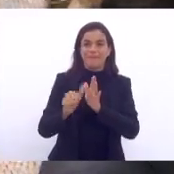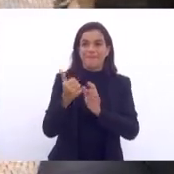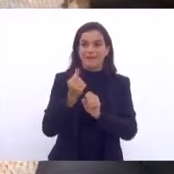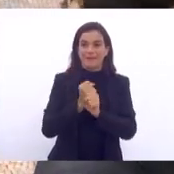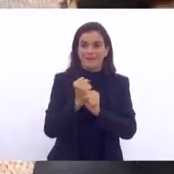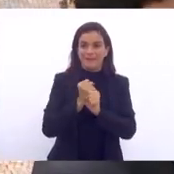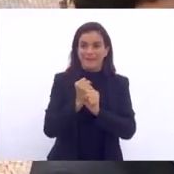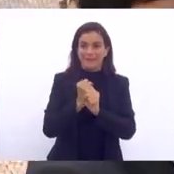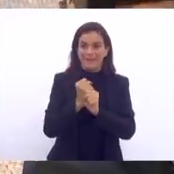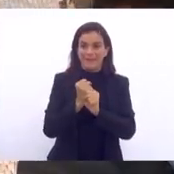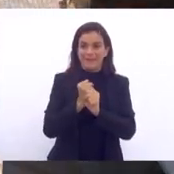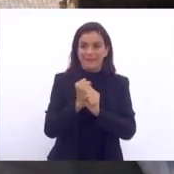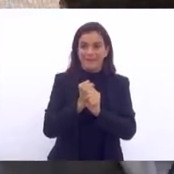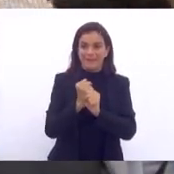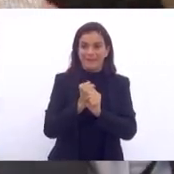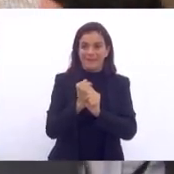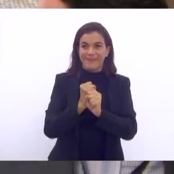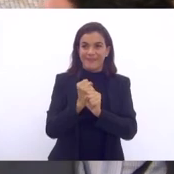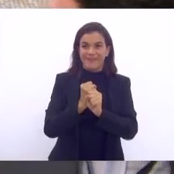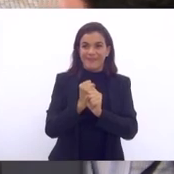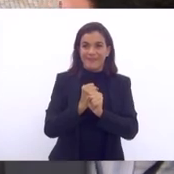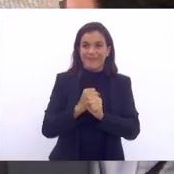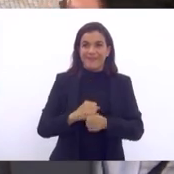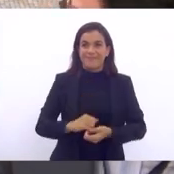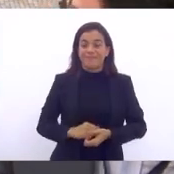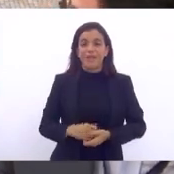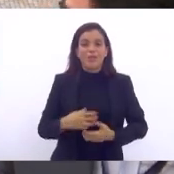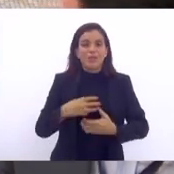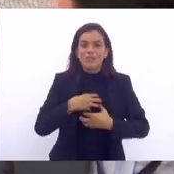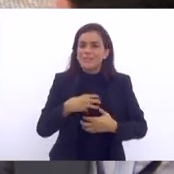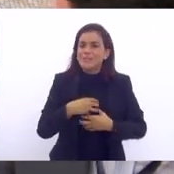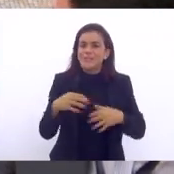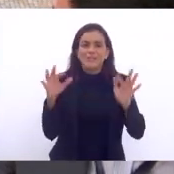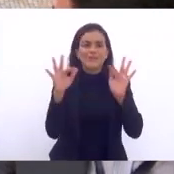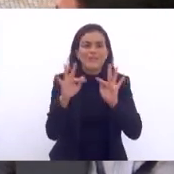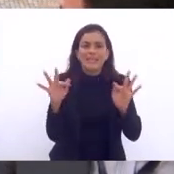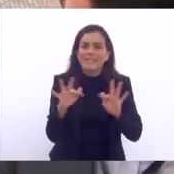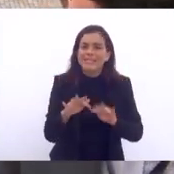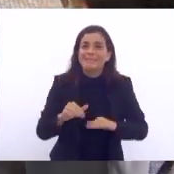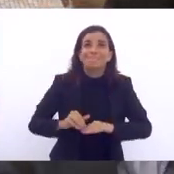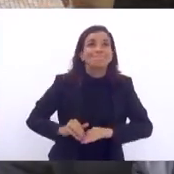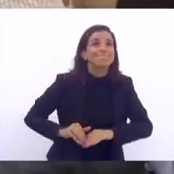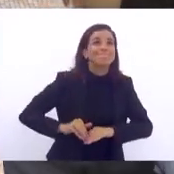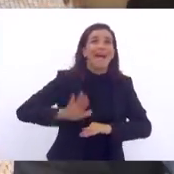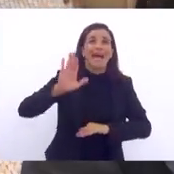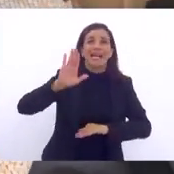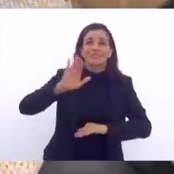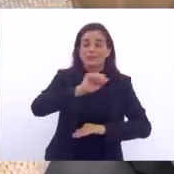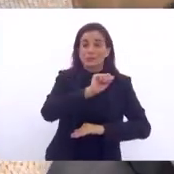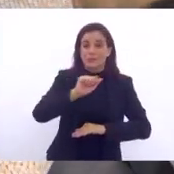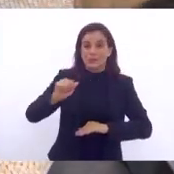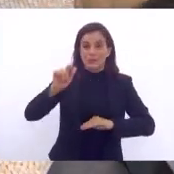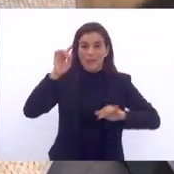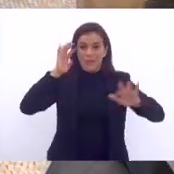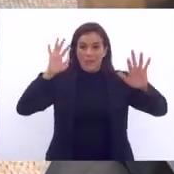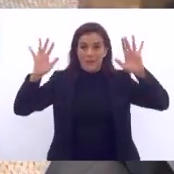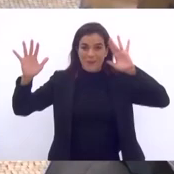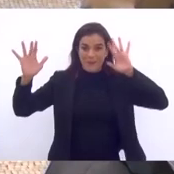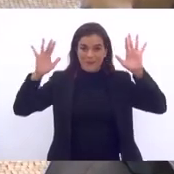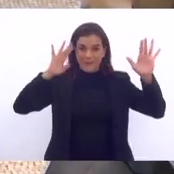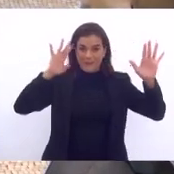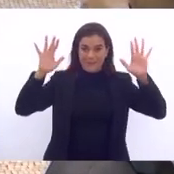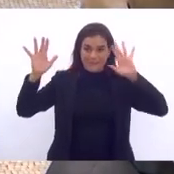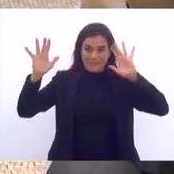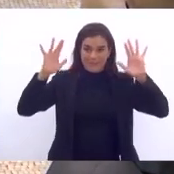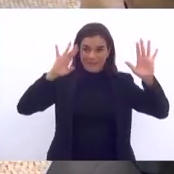estou mais feliz do que eu imaginaria que pudesse estar. Tem gente que me pergunta, você está feliz